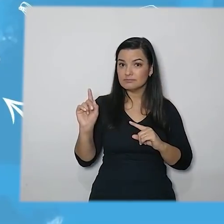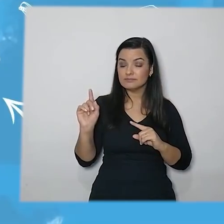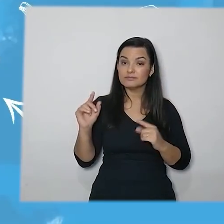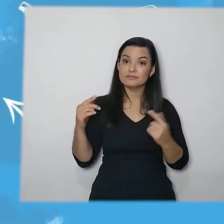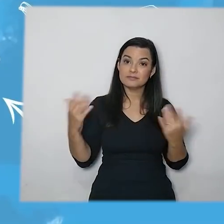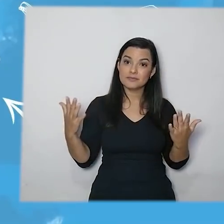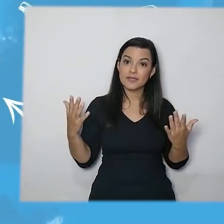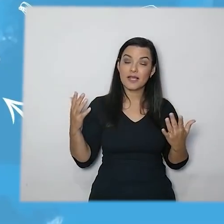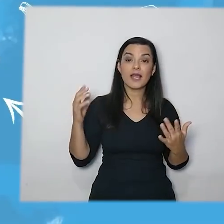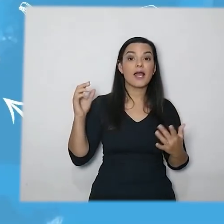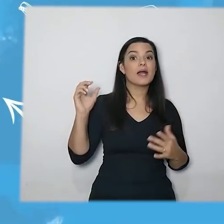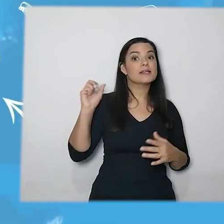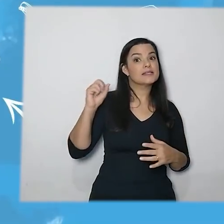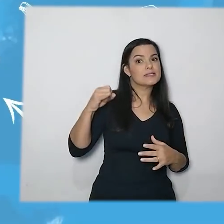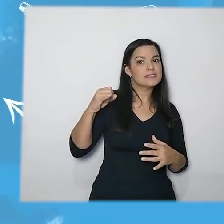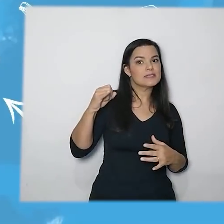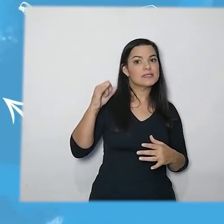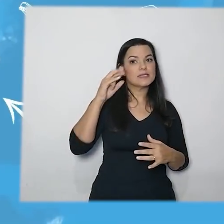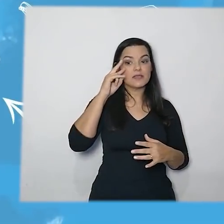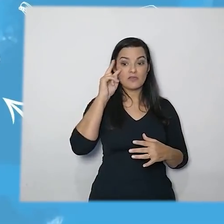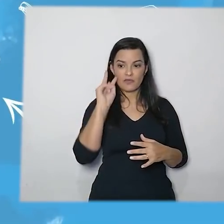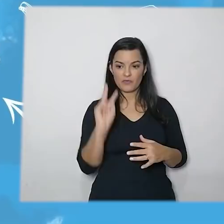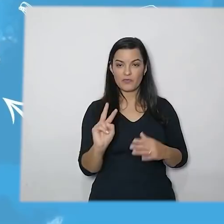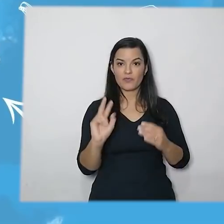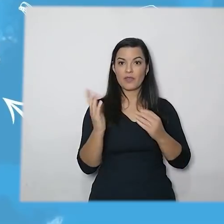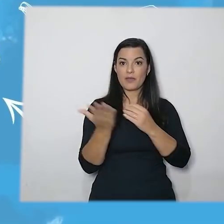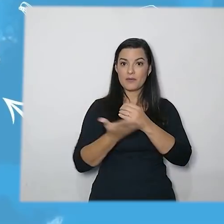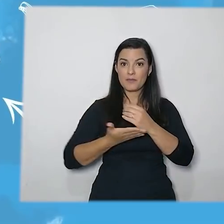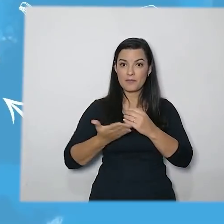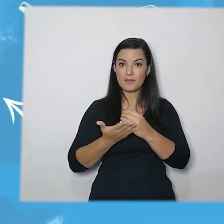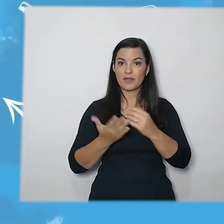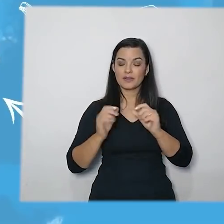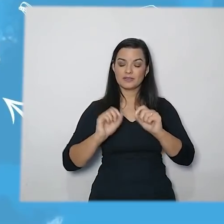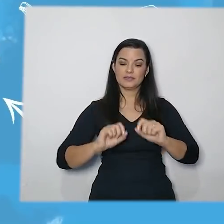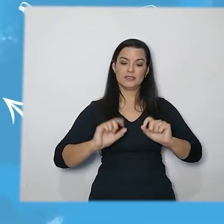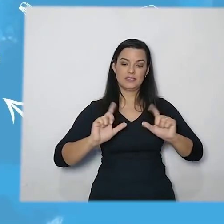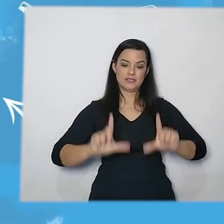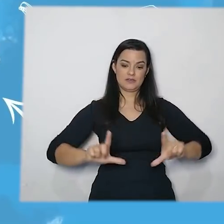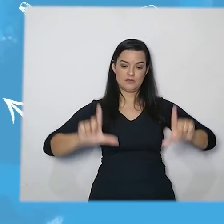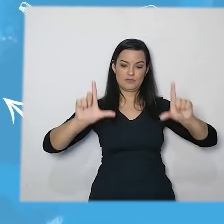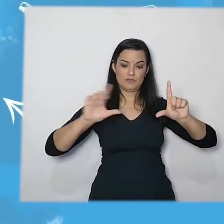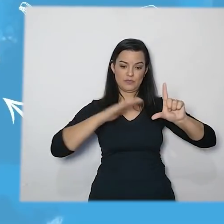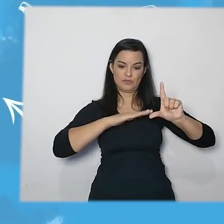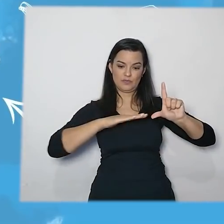E se nós olharmos a base desse monitor?